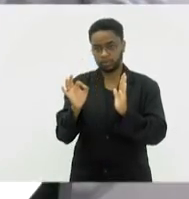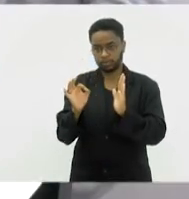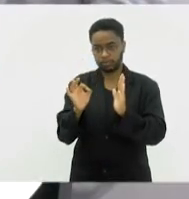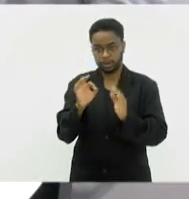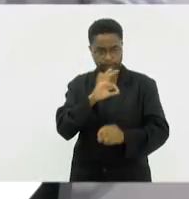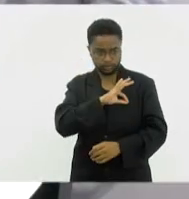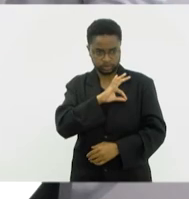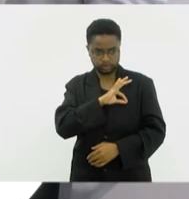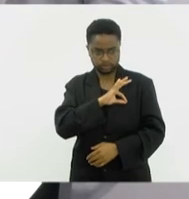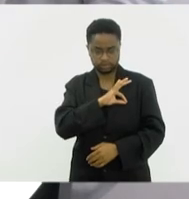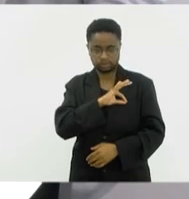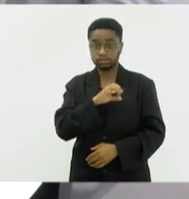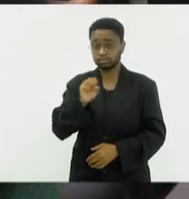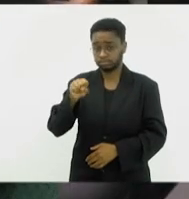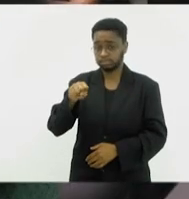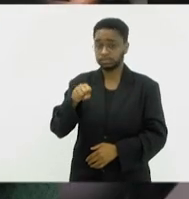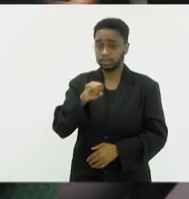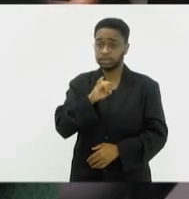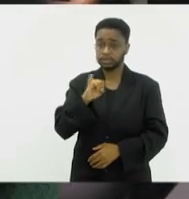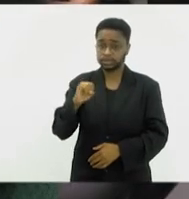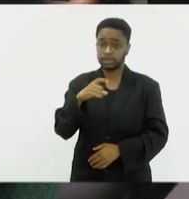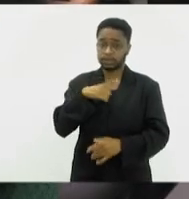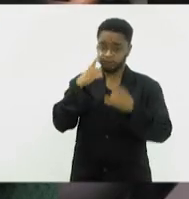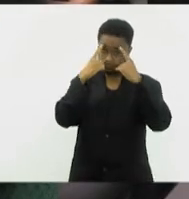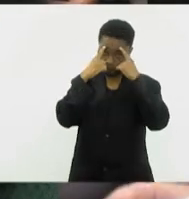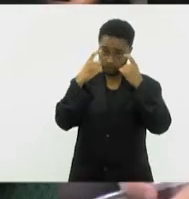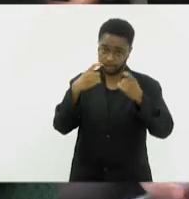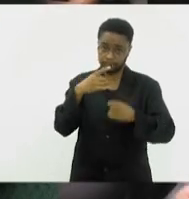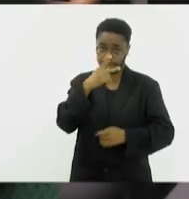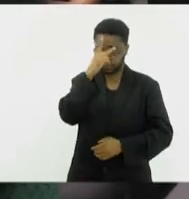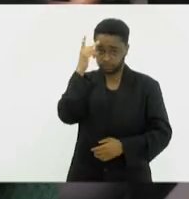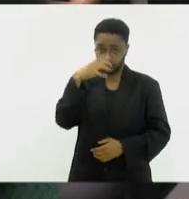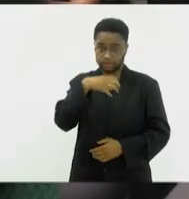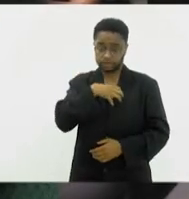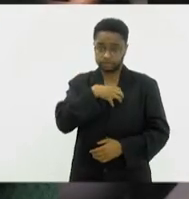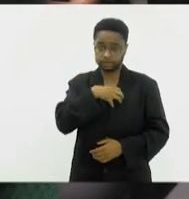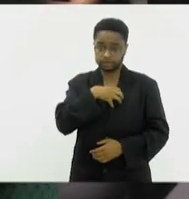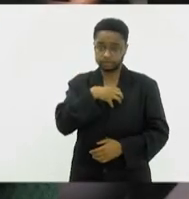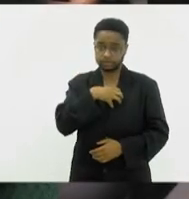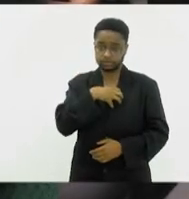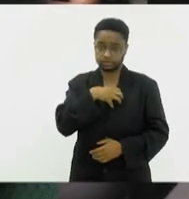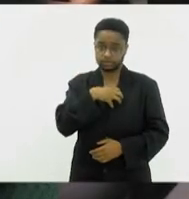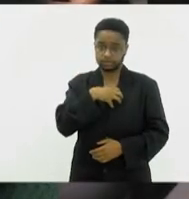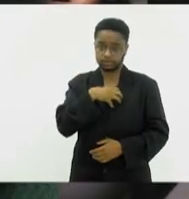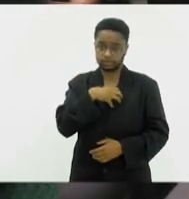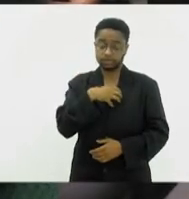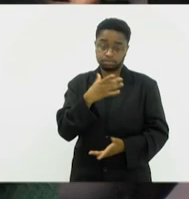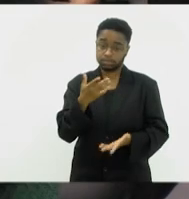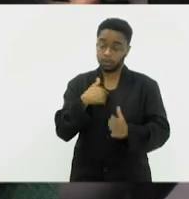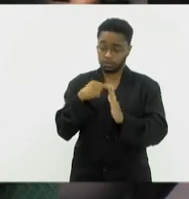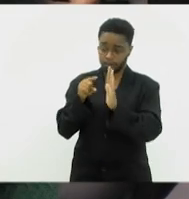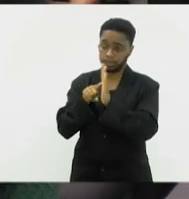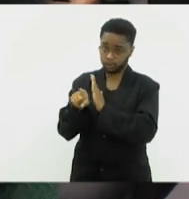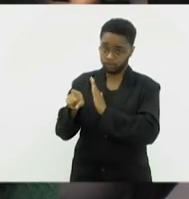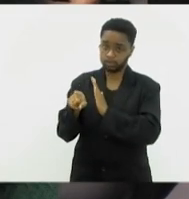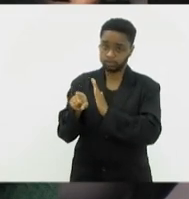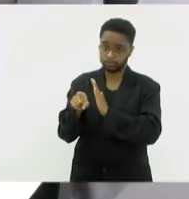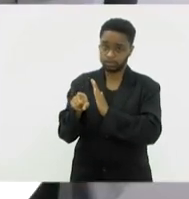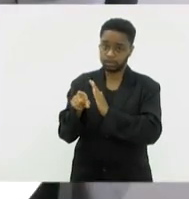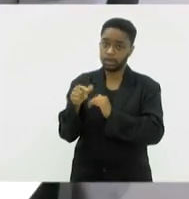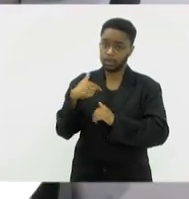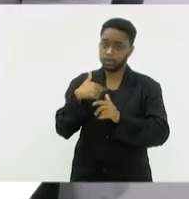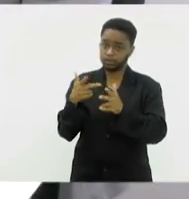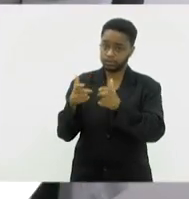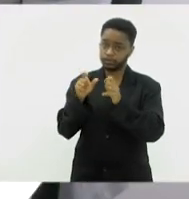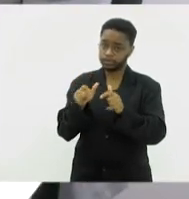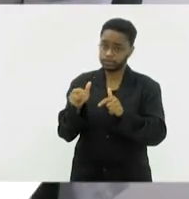policial? Qualquer tipo de violência que a pessoa se sinta na seara para poder... Mas é isso que eu estou perguntando. Então, eu vejo que o senhor é ativista na